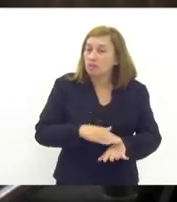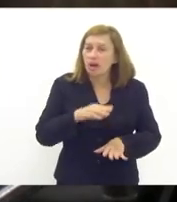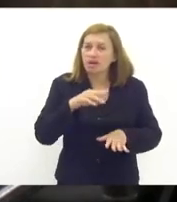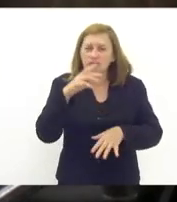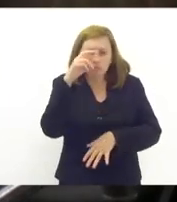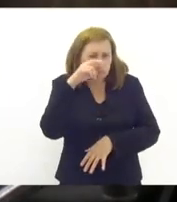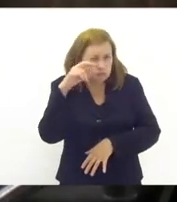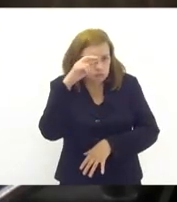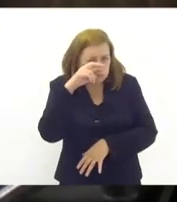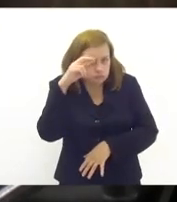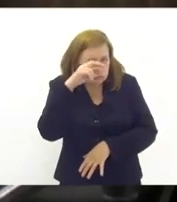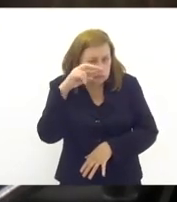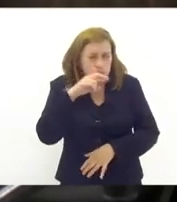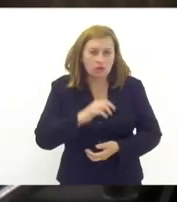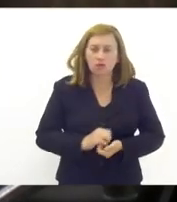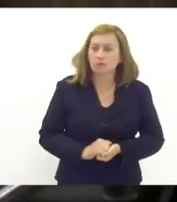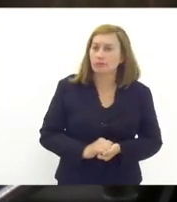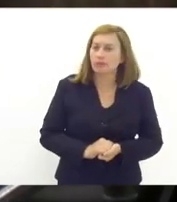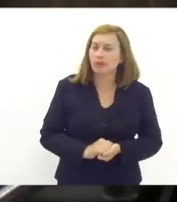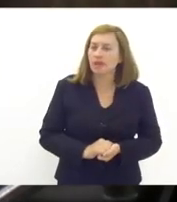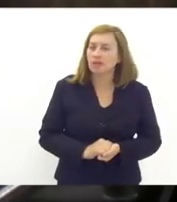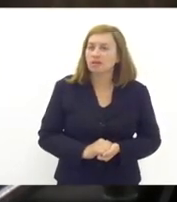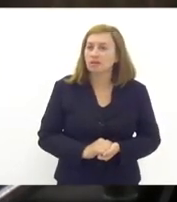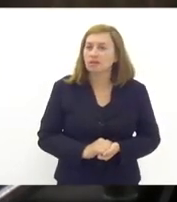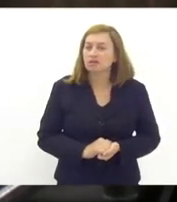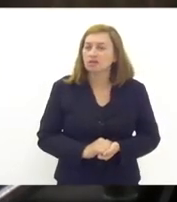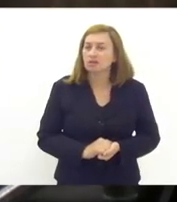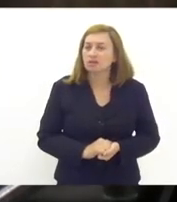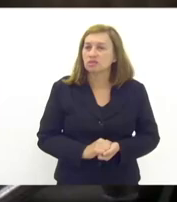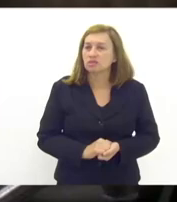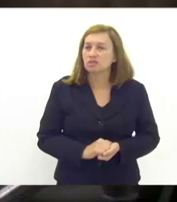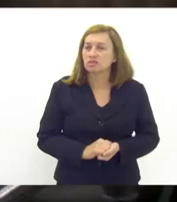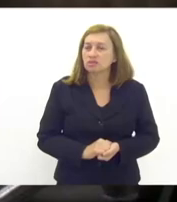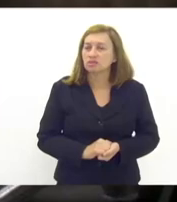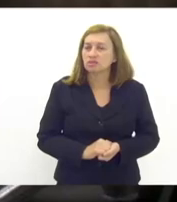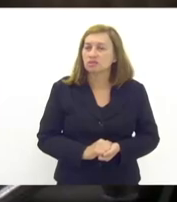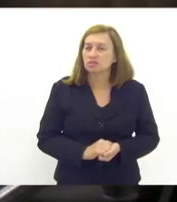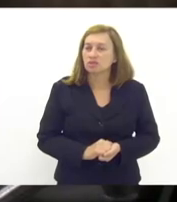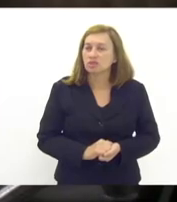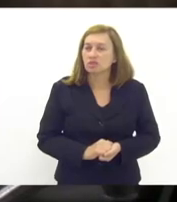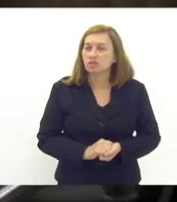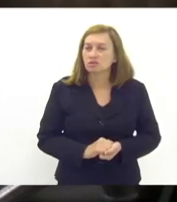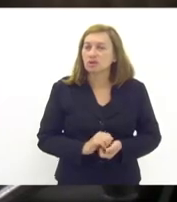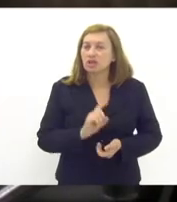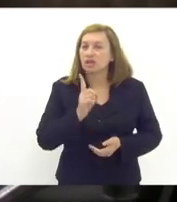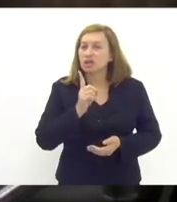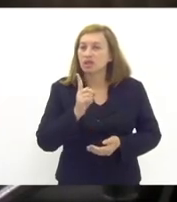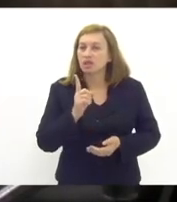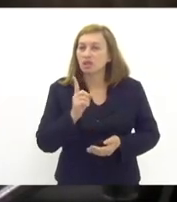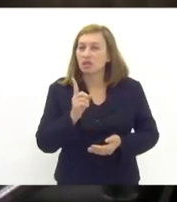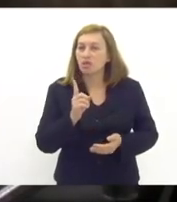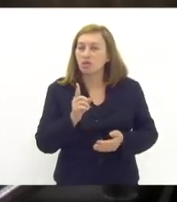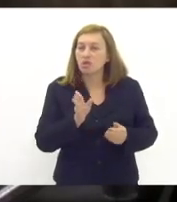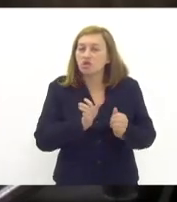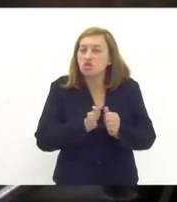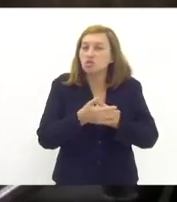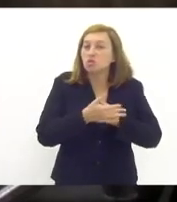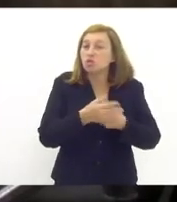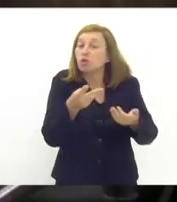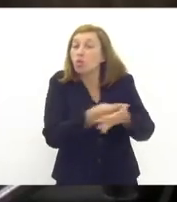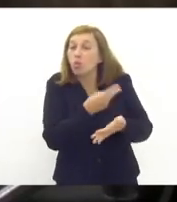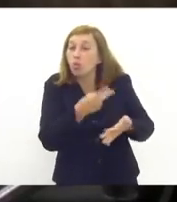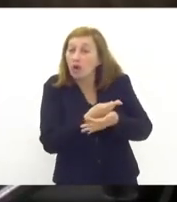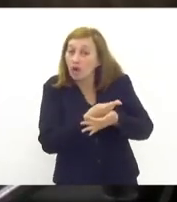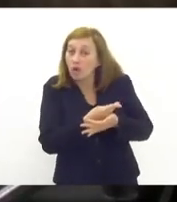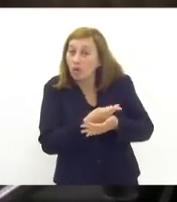investigativa, para que a gente não varra aquilo que está de errado para debaixo do tapete, para que a gente dê à